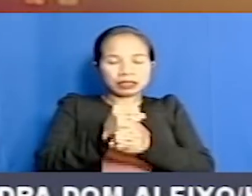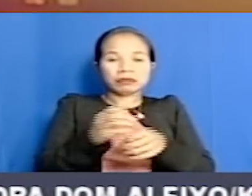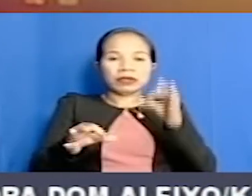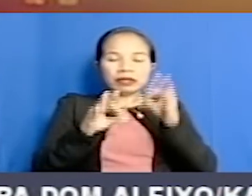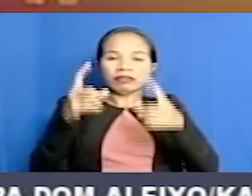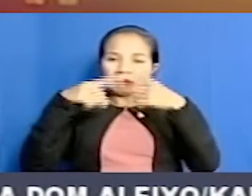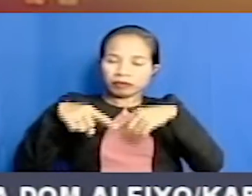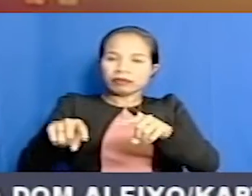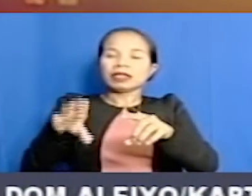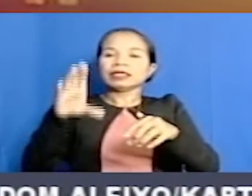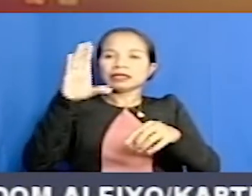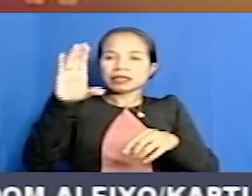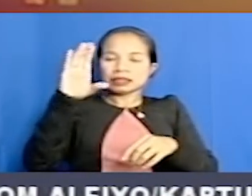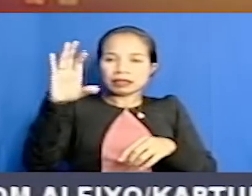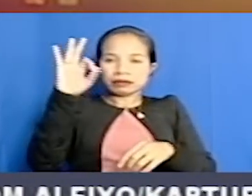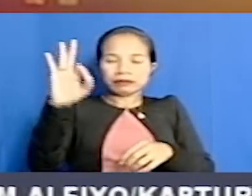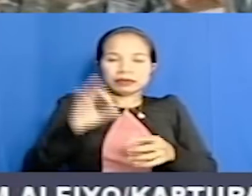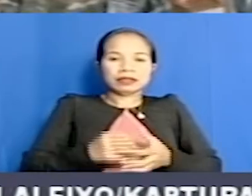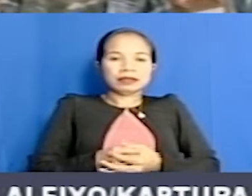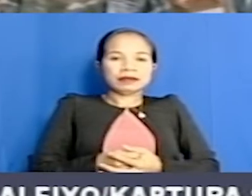quando filaba CCF.